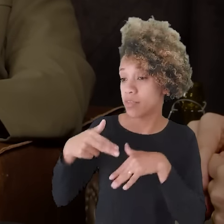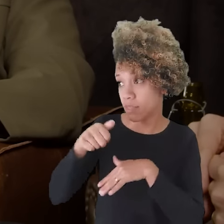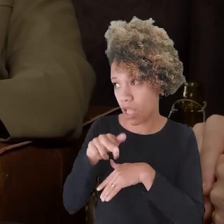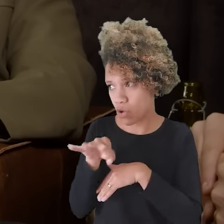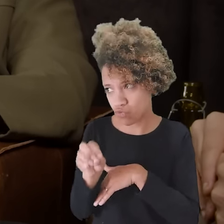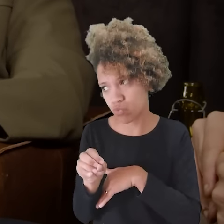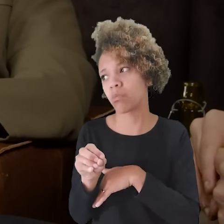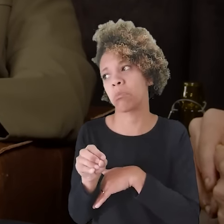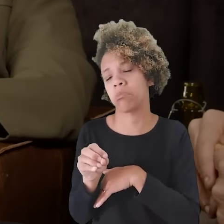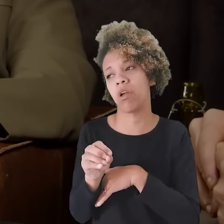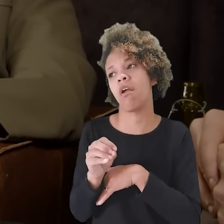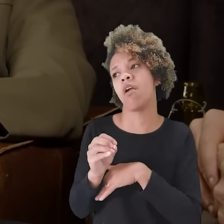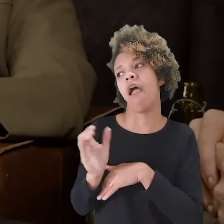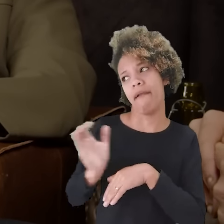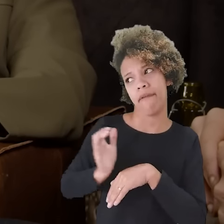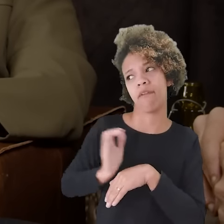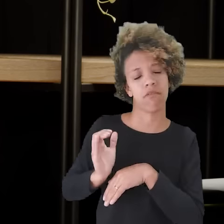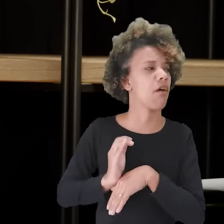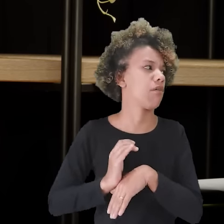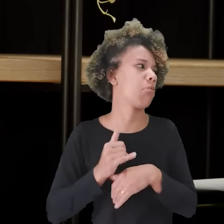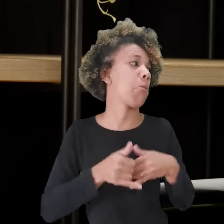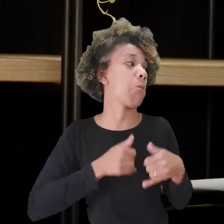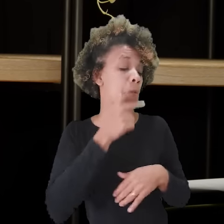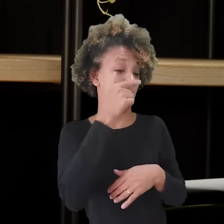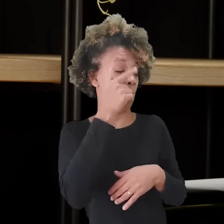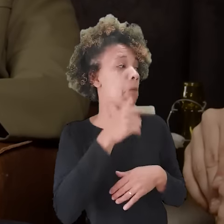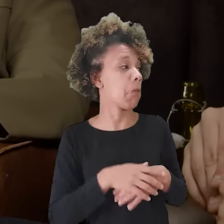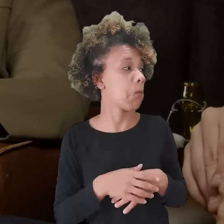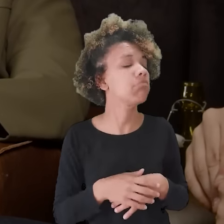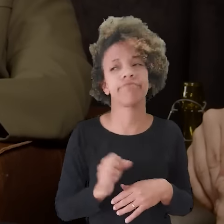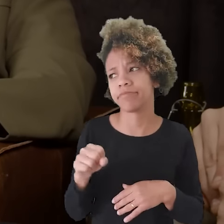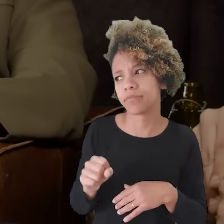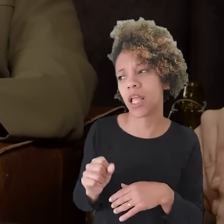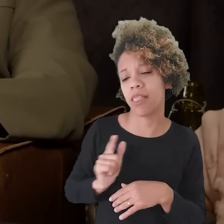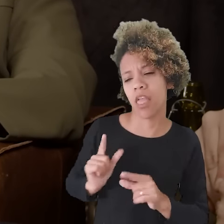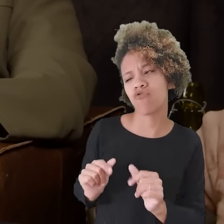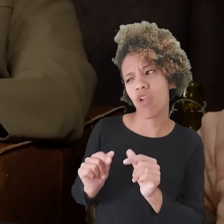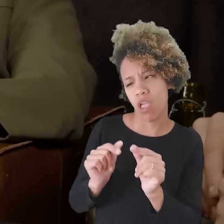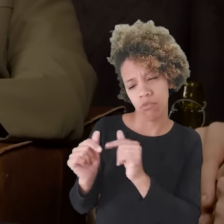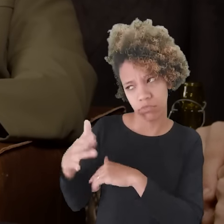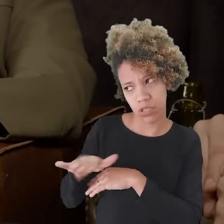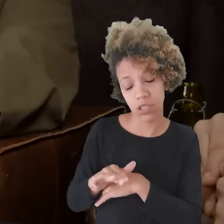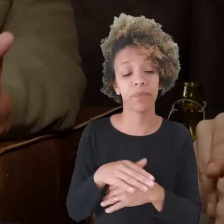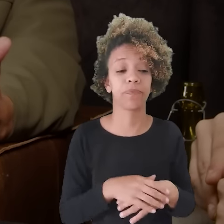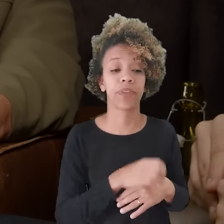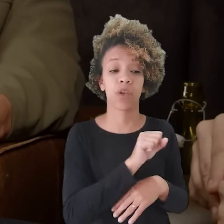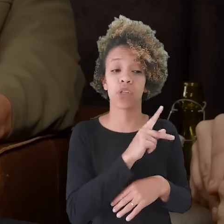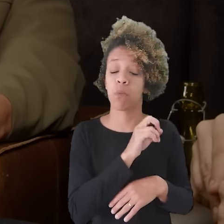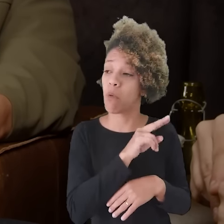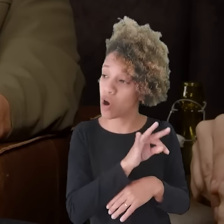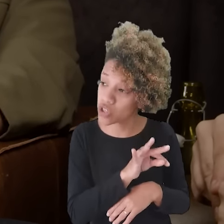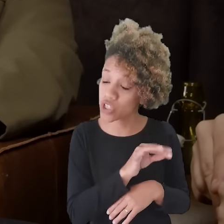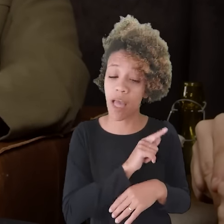do Náutica ela é claramente mais patricinha mas a galera que tem mais dinheiro do Recife e